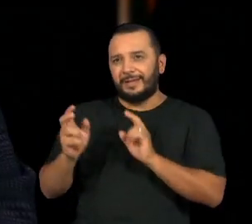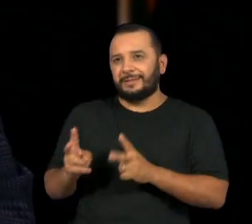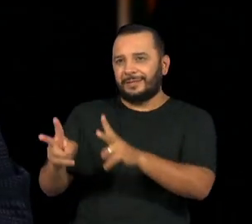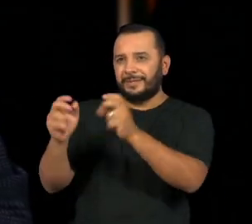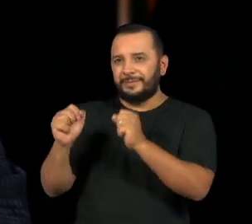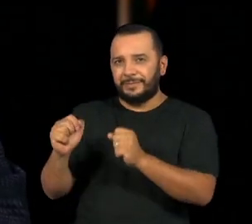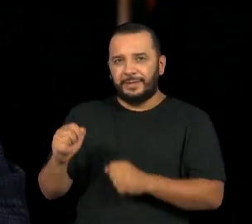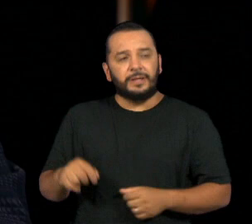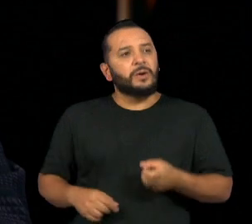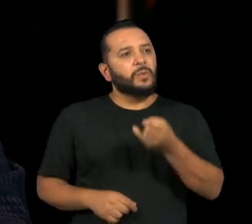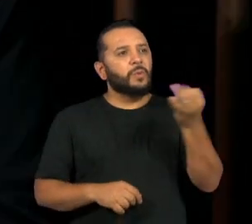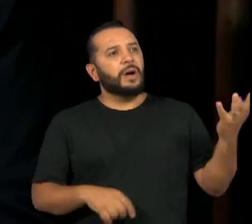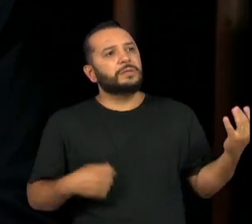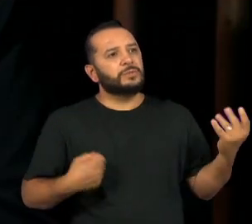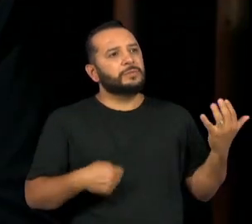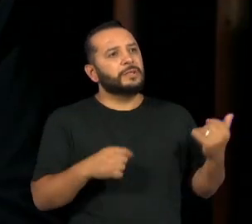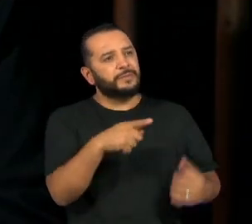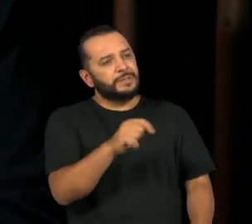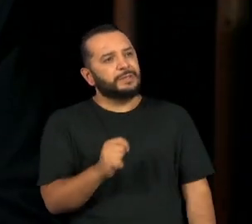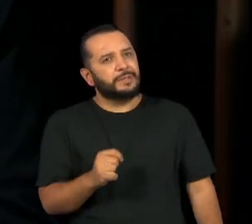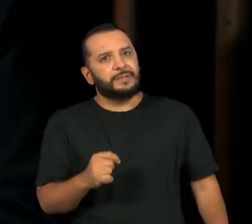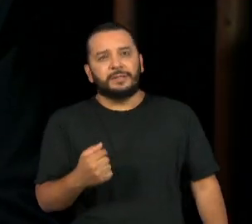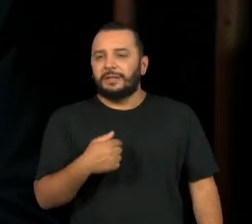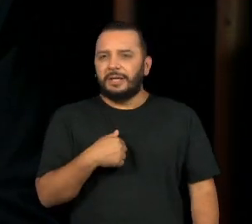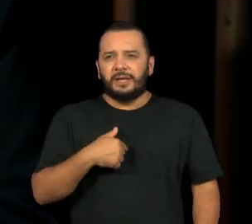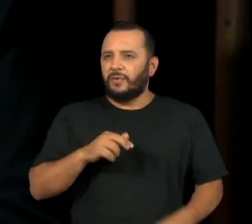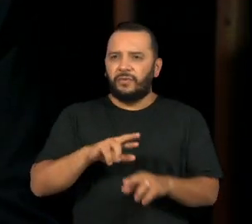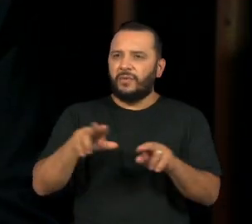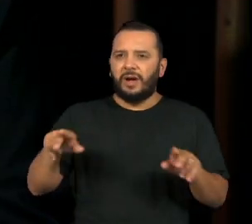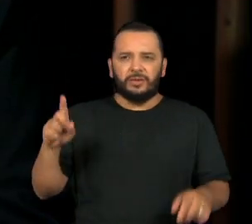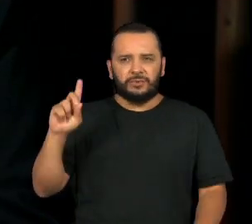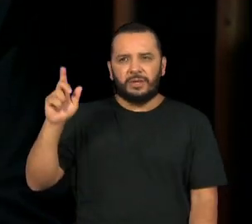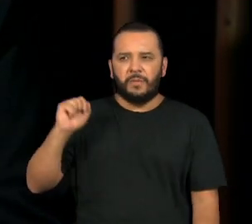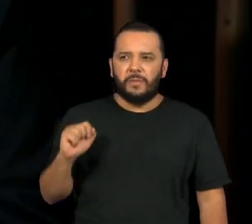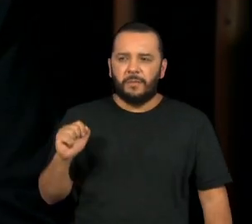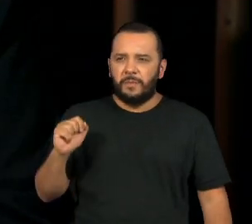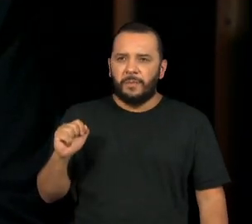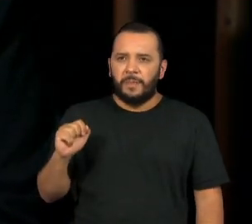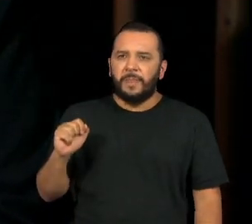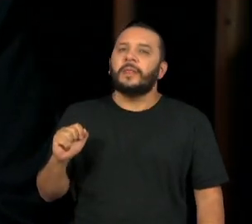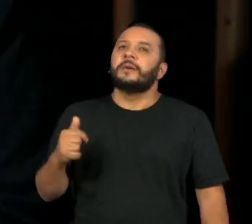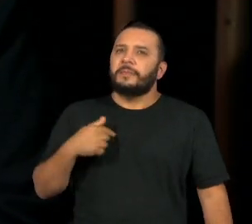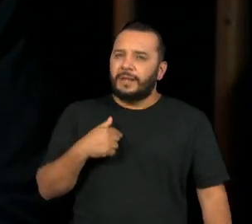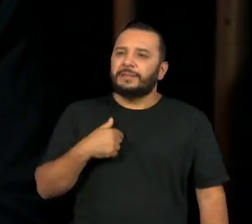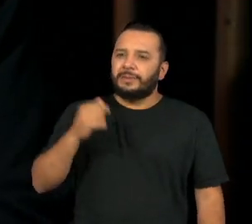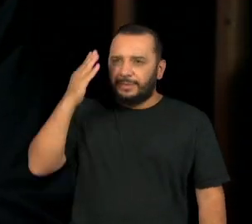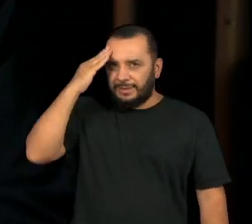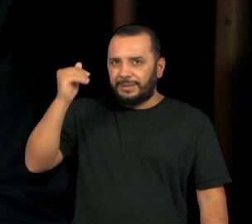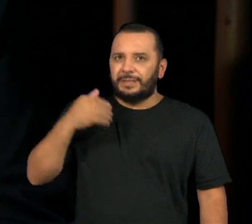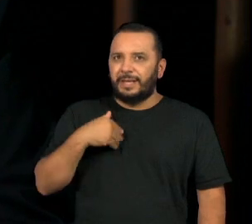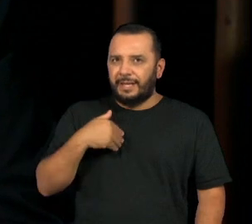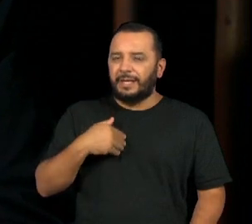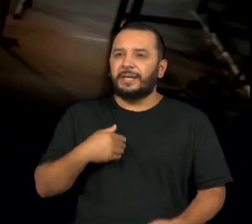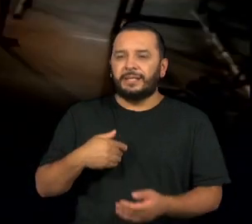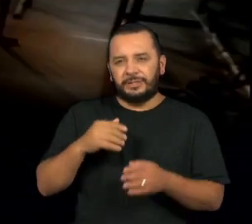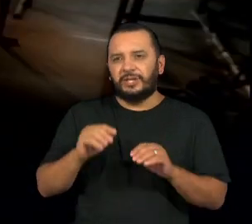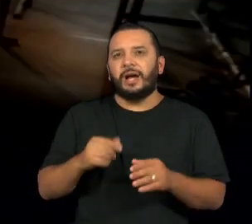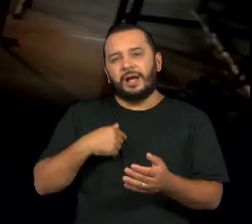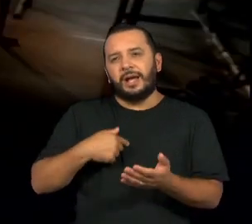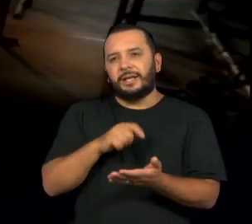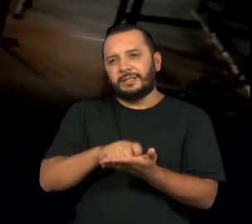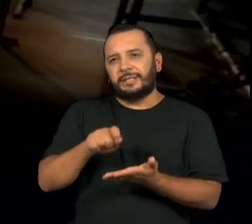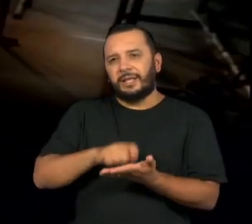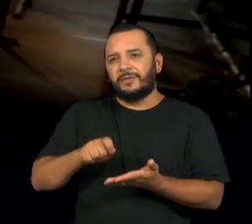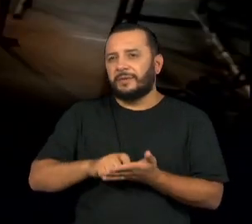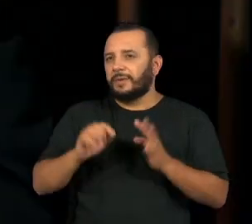Quantos instrumentos você toca? Eu não toco muitos instrumentos, mas eu sei escrever para todos os instrumentos. E eu